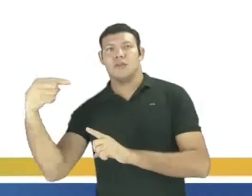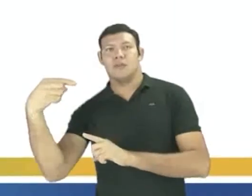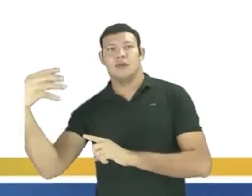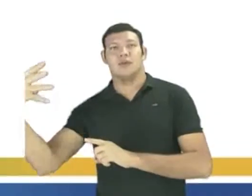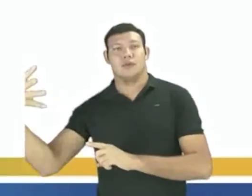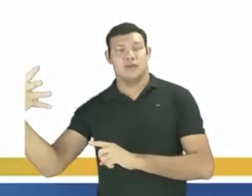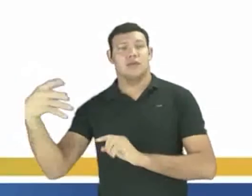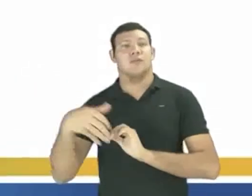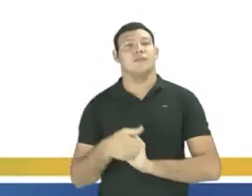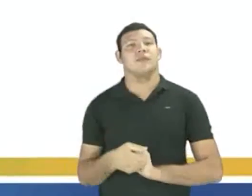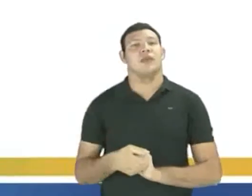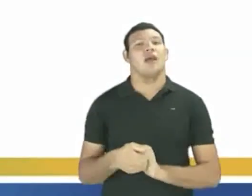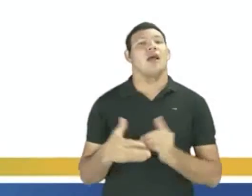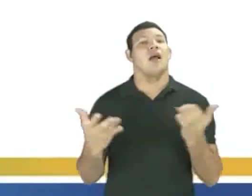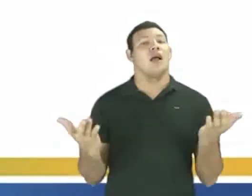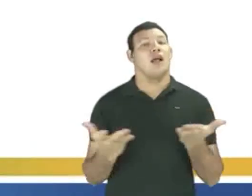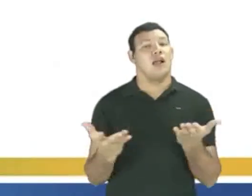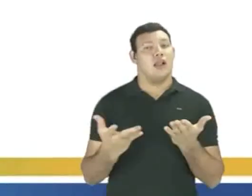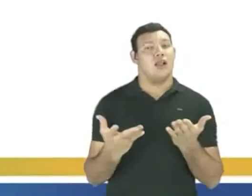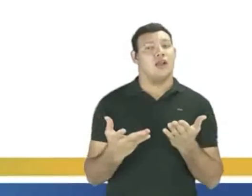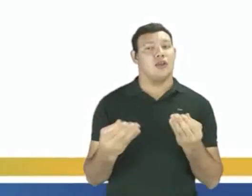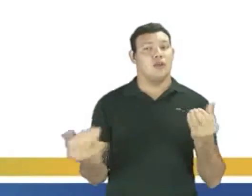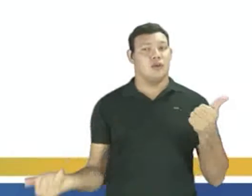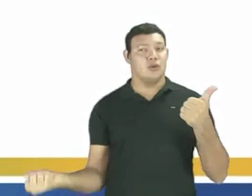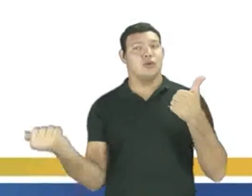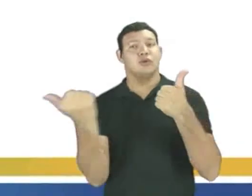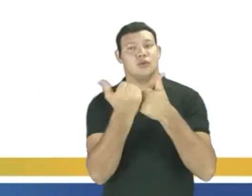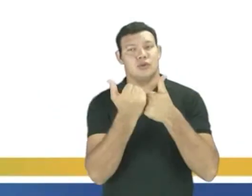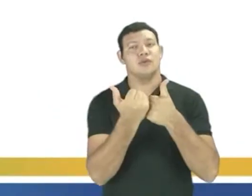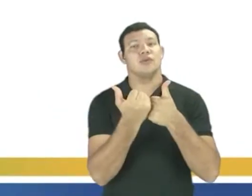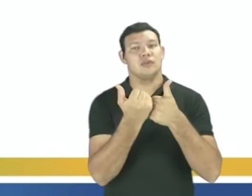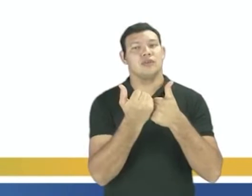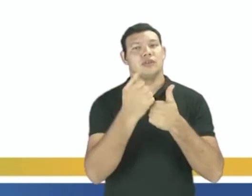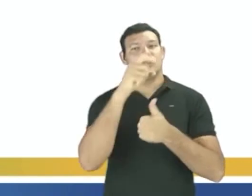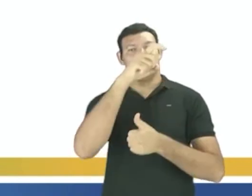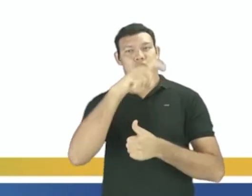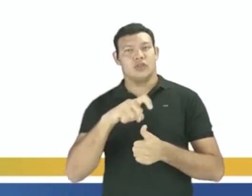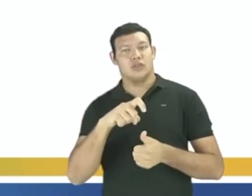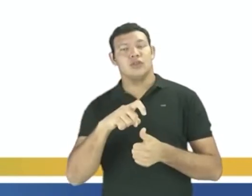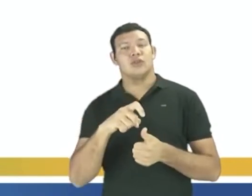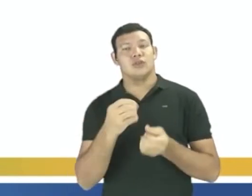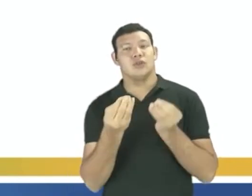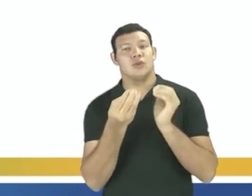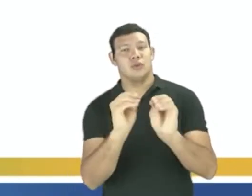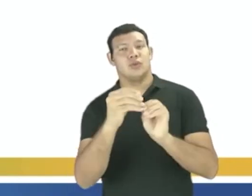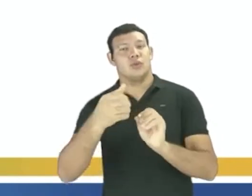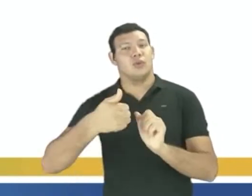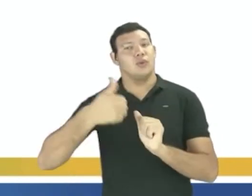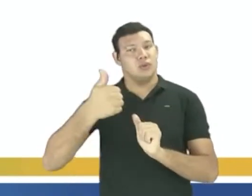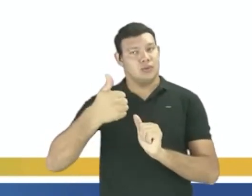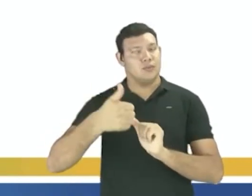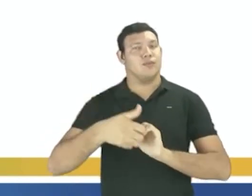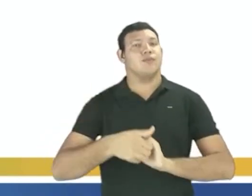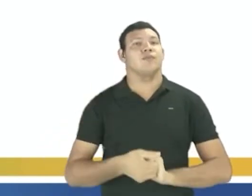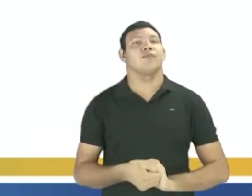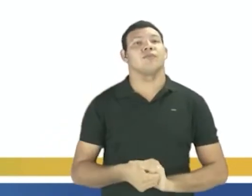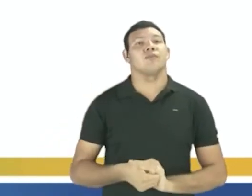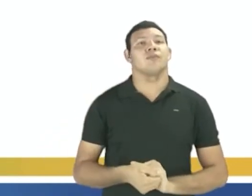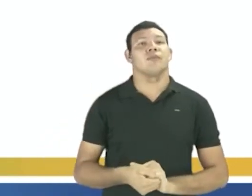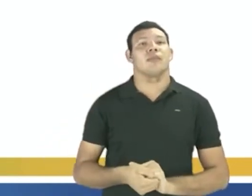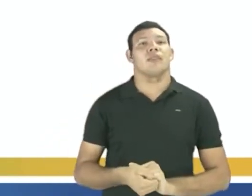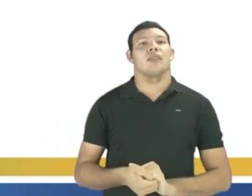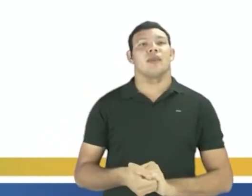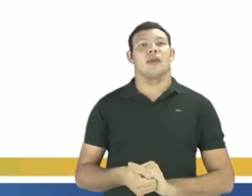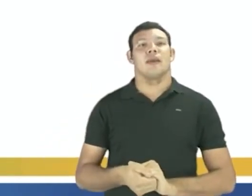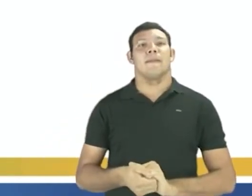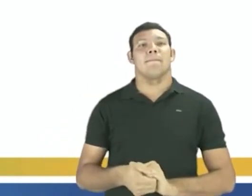vai substituir todos os valores de x, né, por 1. Lembre-se lá, ó, p de x, aí agora eu coloquei